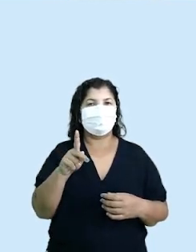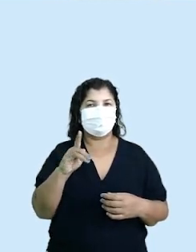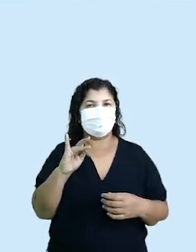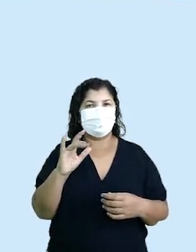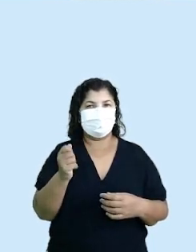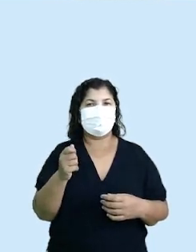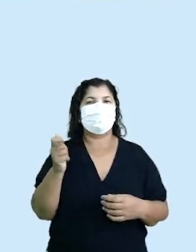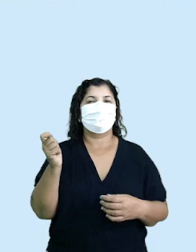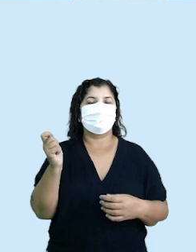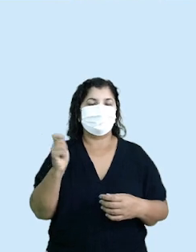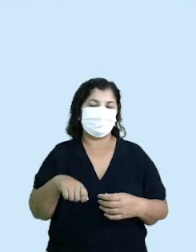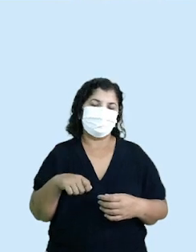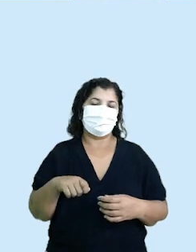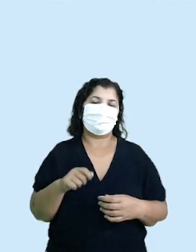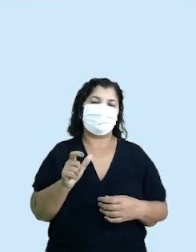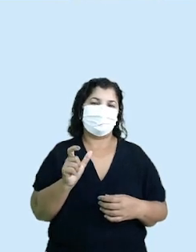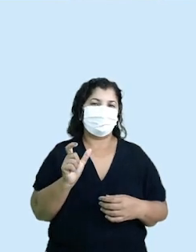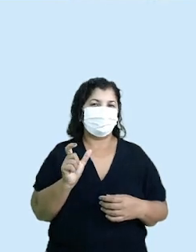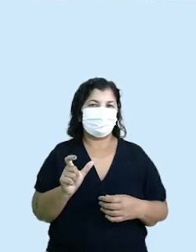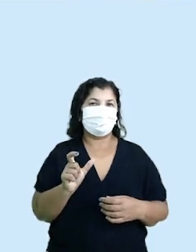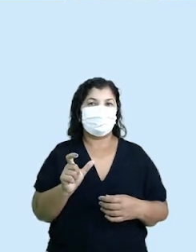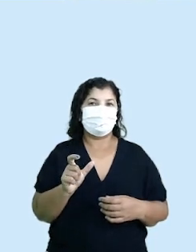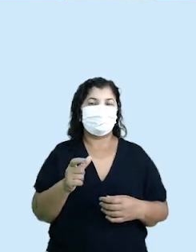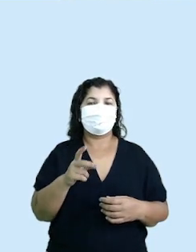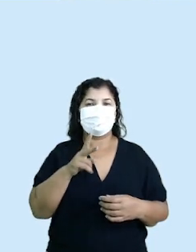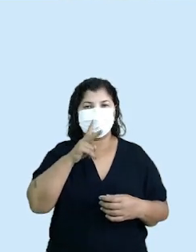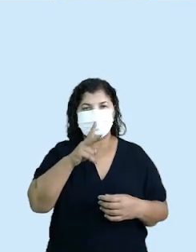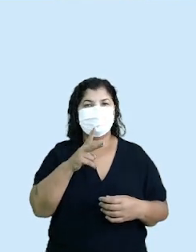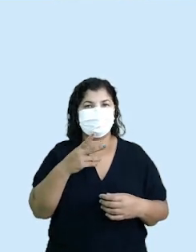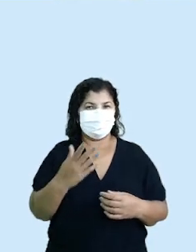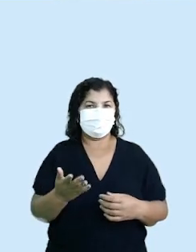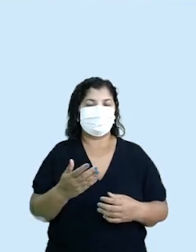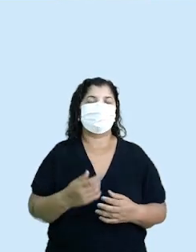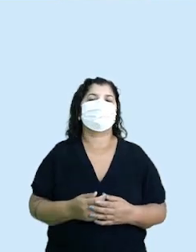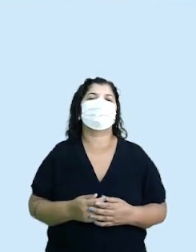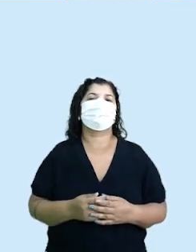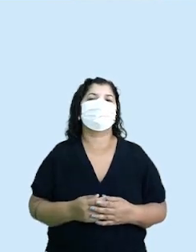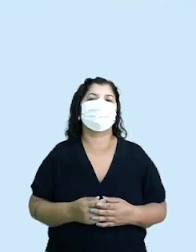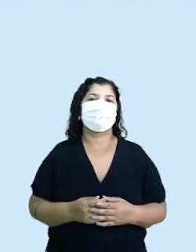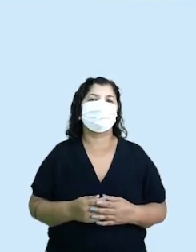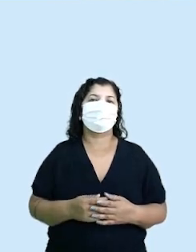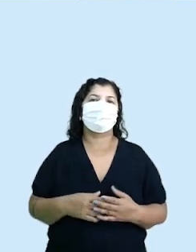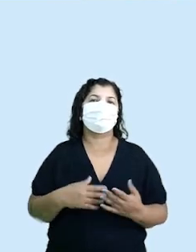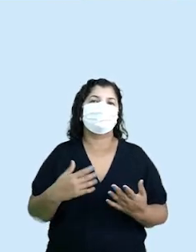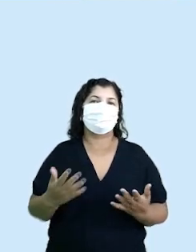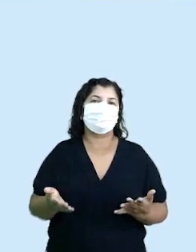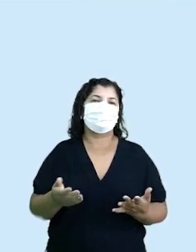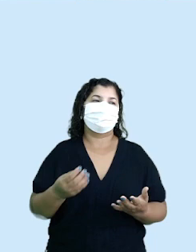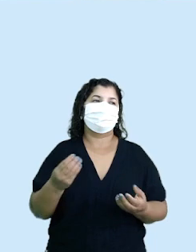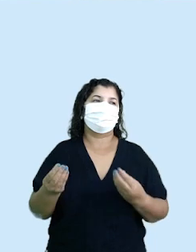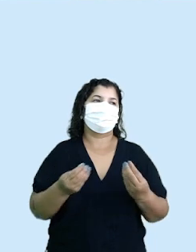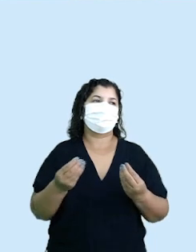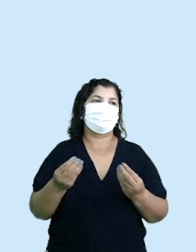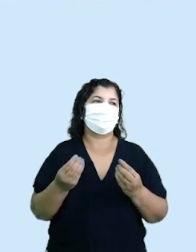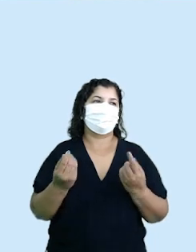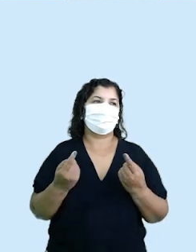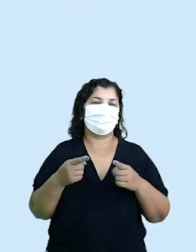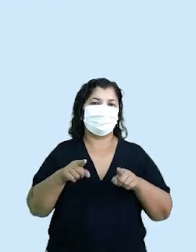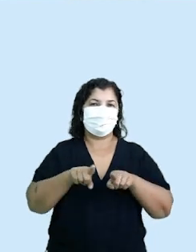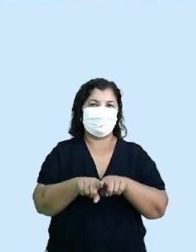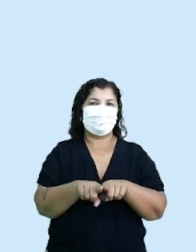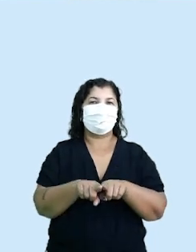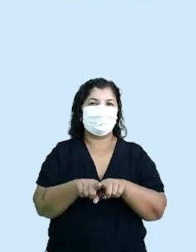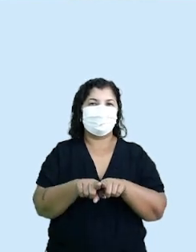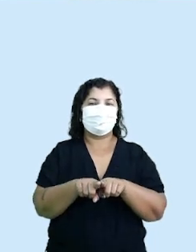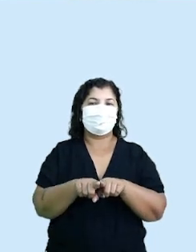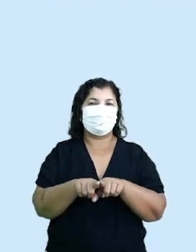uma pilha, digamos assim, mais poderosa, tá certo? Temos ainda a associação em paralelo, que é quando ao